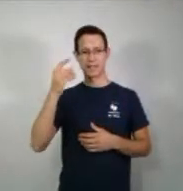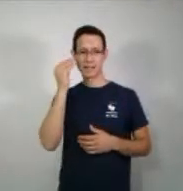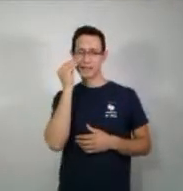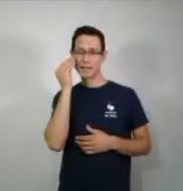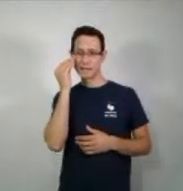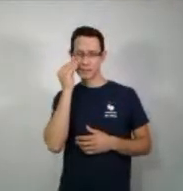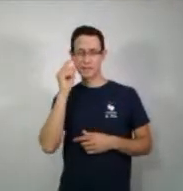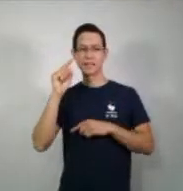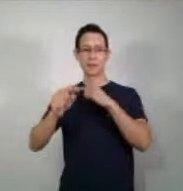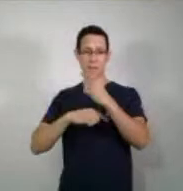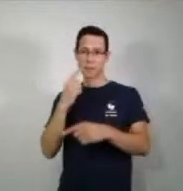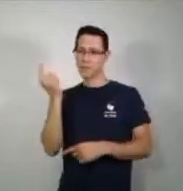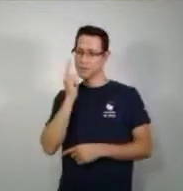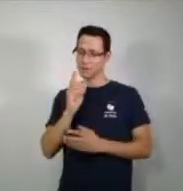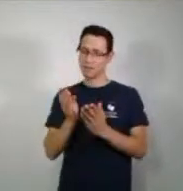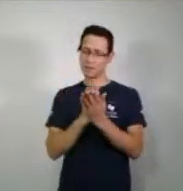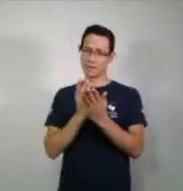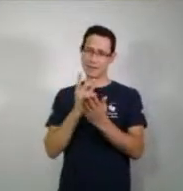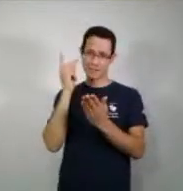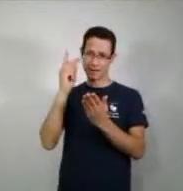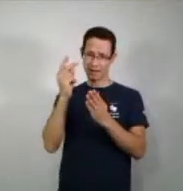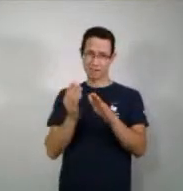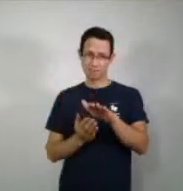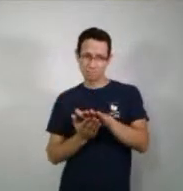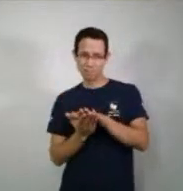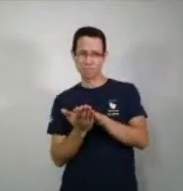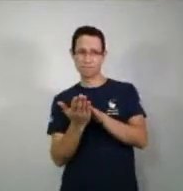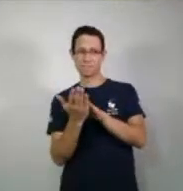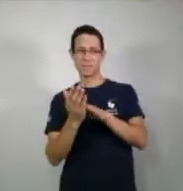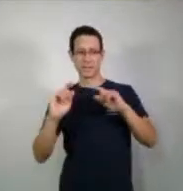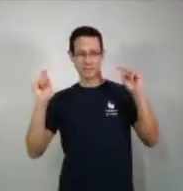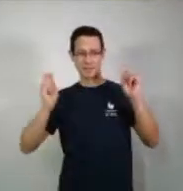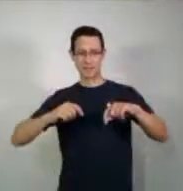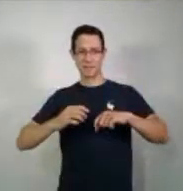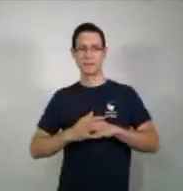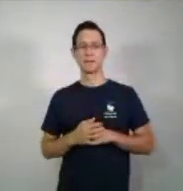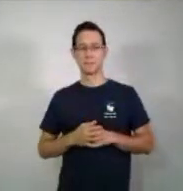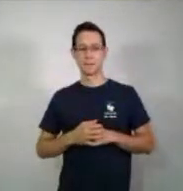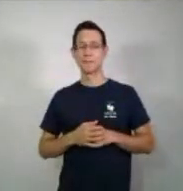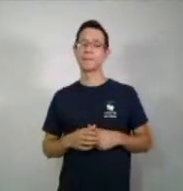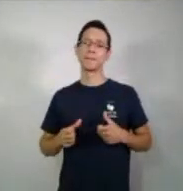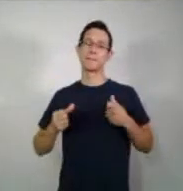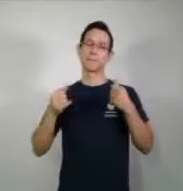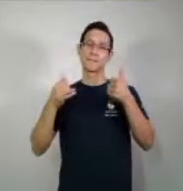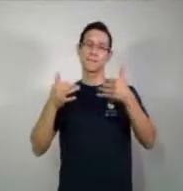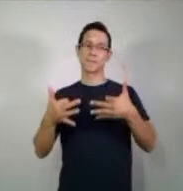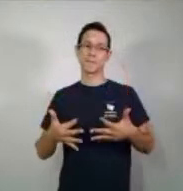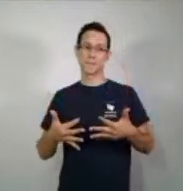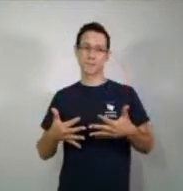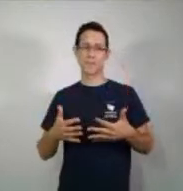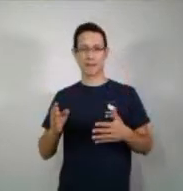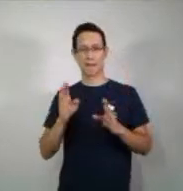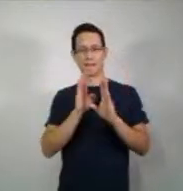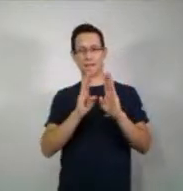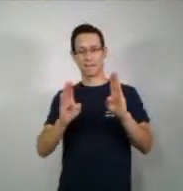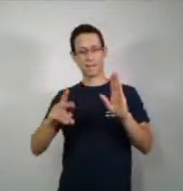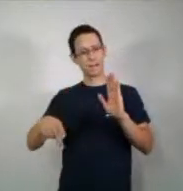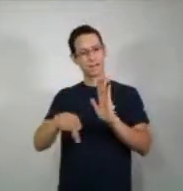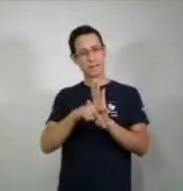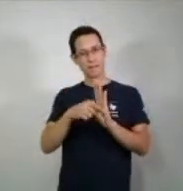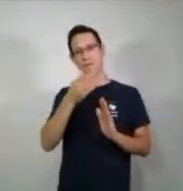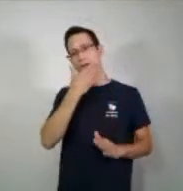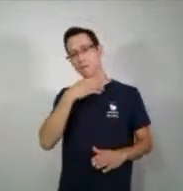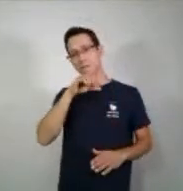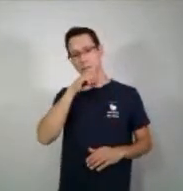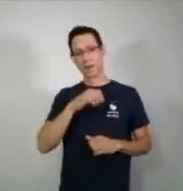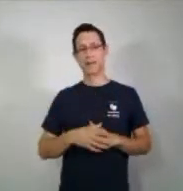tudo ele encontrava e convivia ali na livraria do pai. Então, não